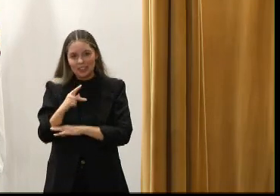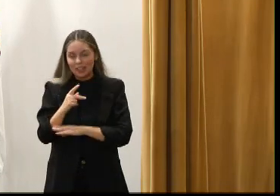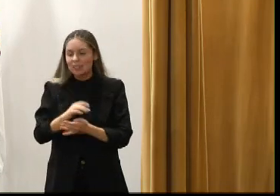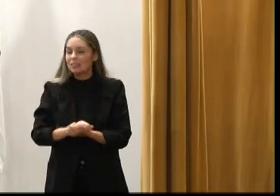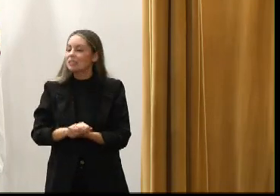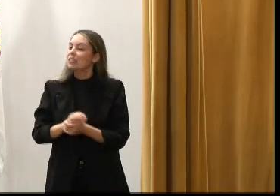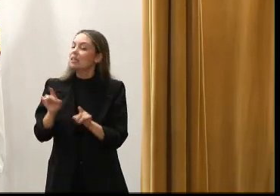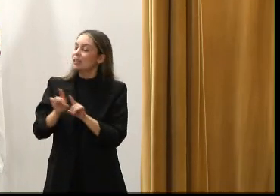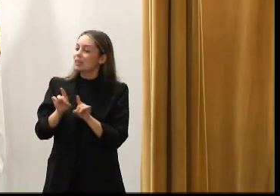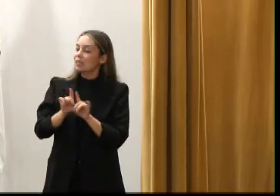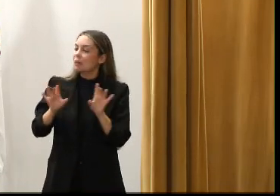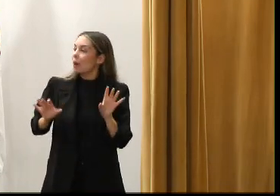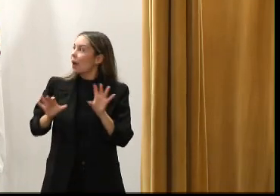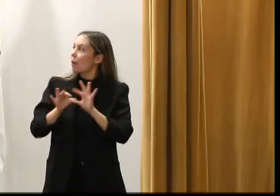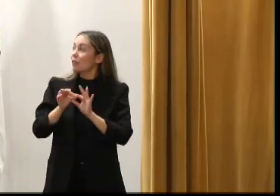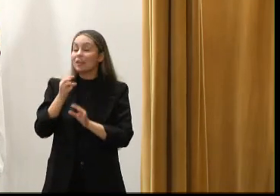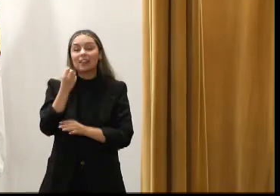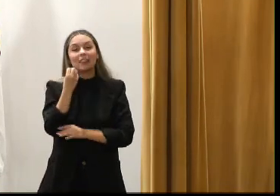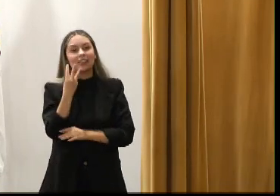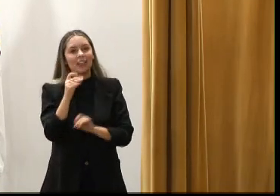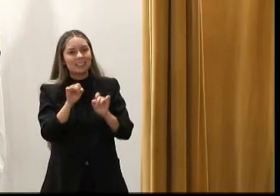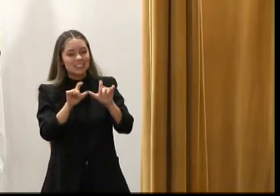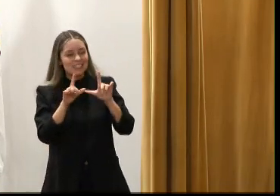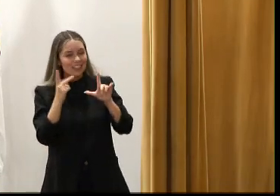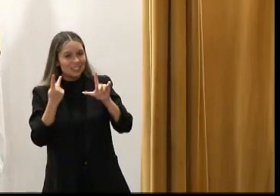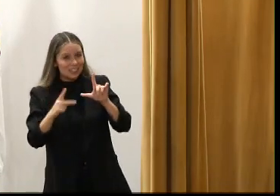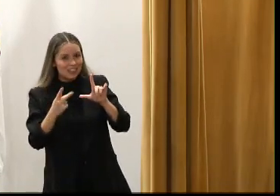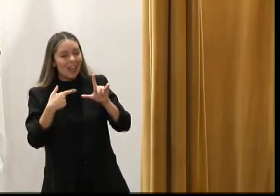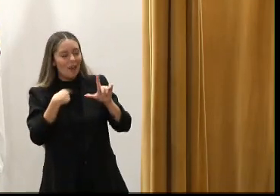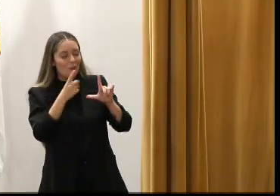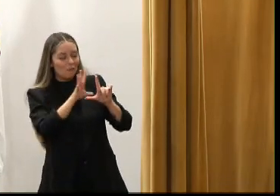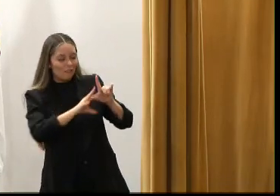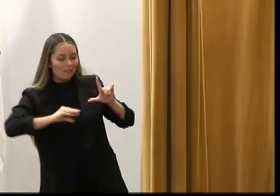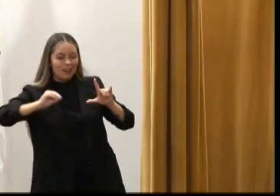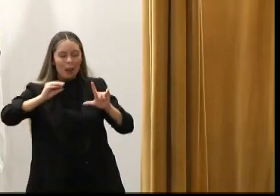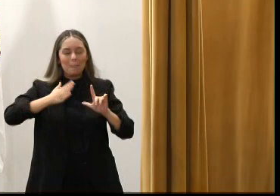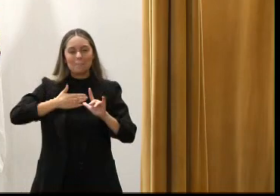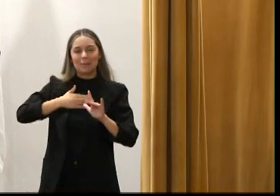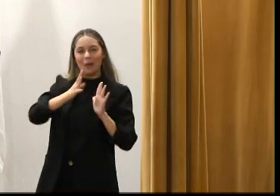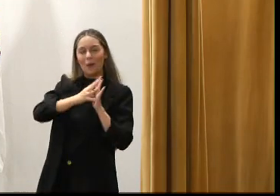eu vou parasitar 3 slides dele aqui, que eu vou apresentar na sequência.